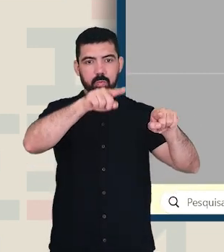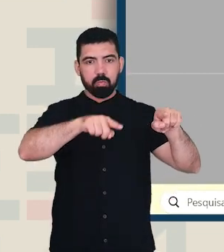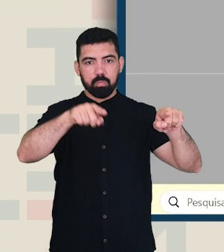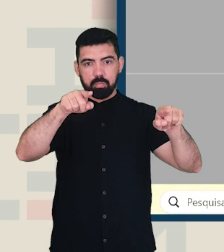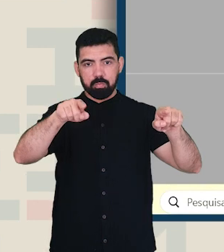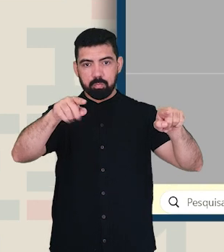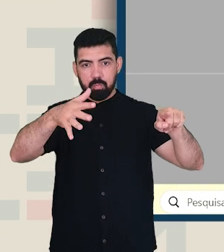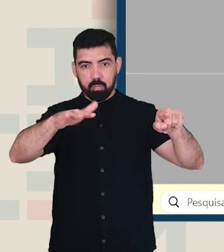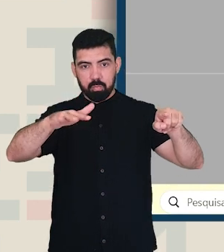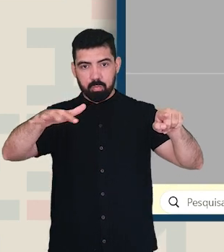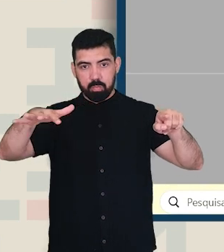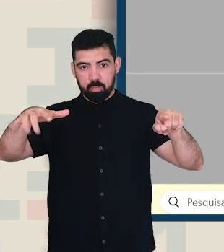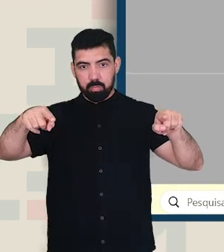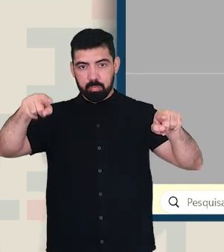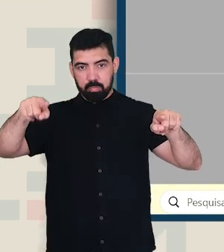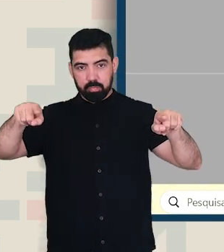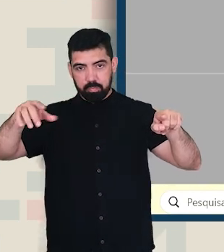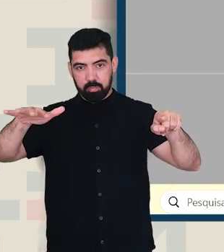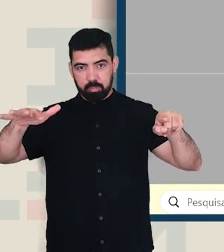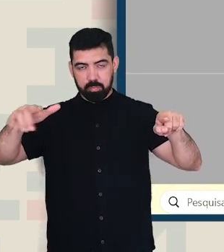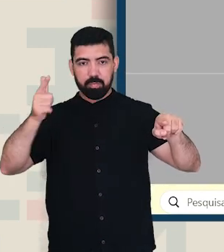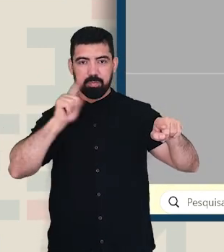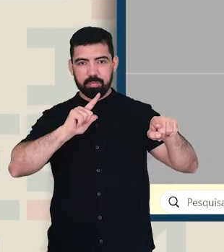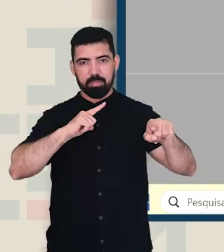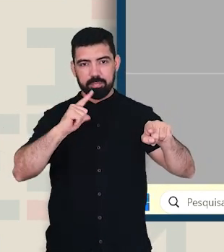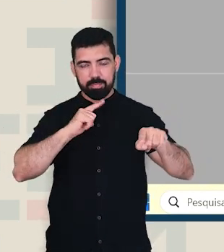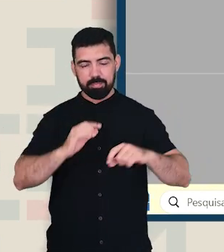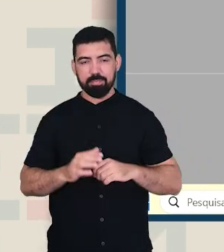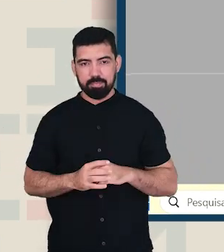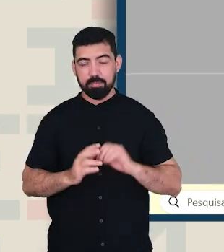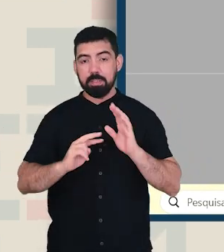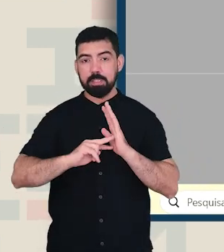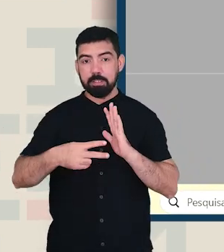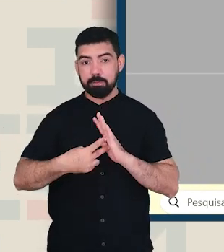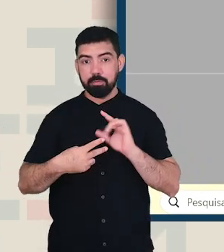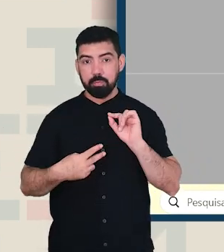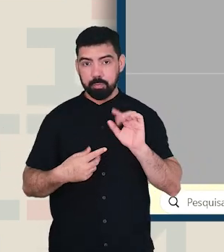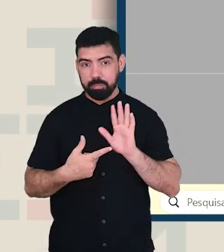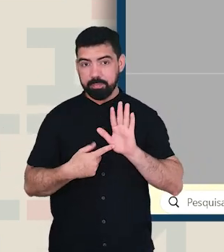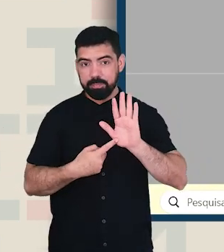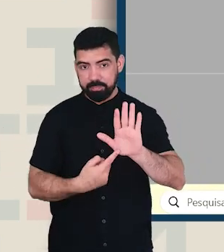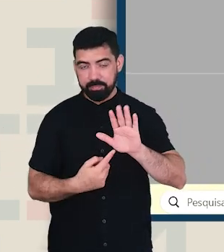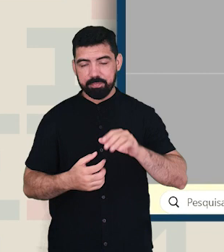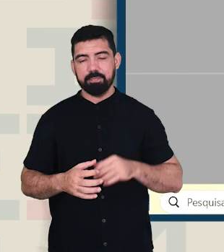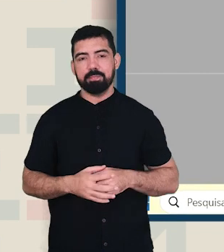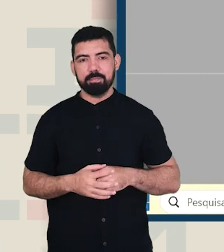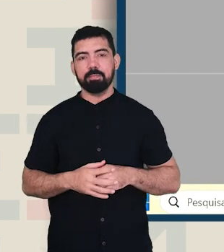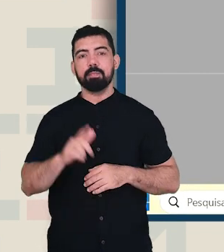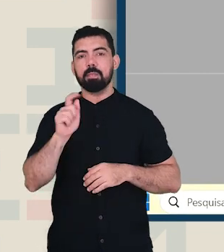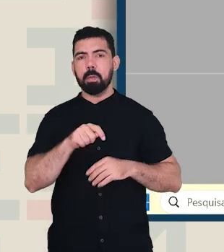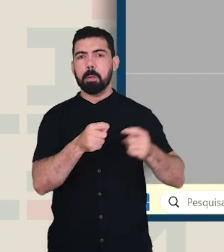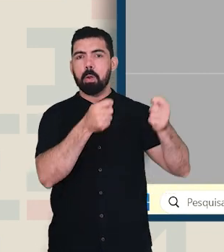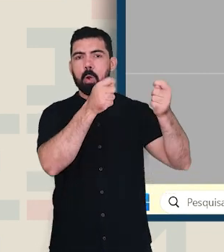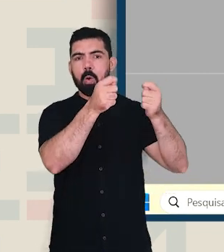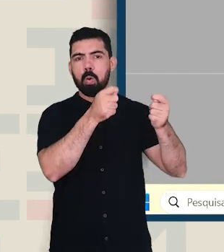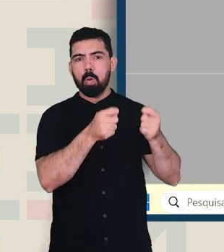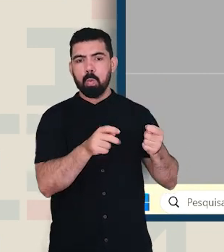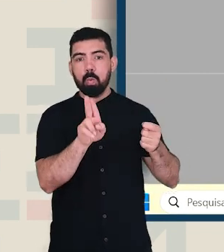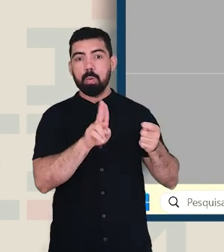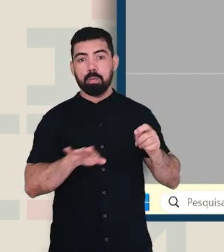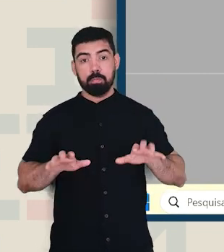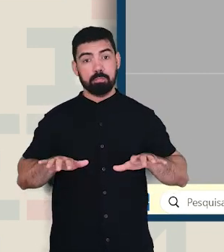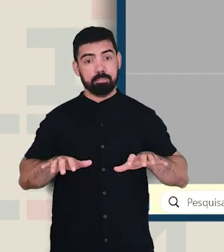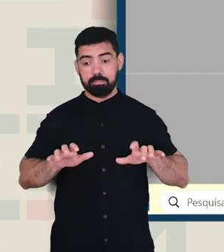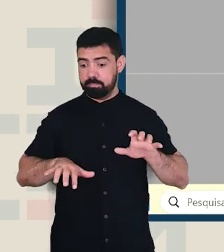então, deixamos parar. Vemos que eu tenho como controlar isto com o